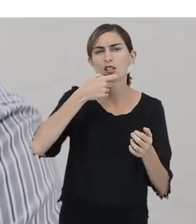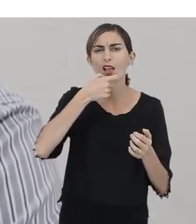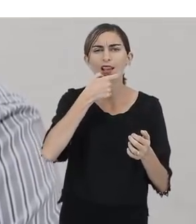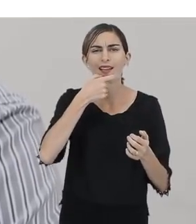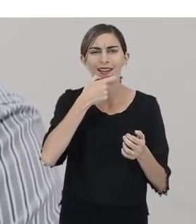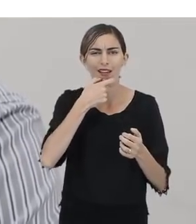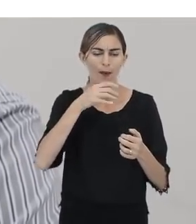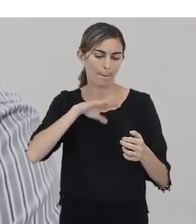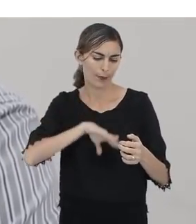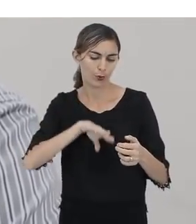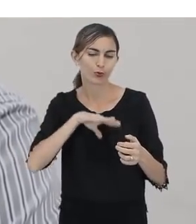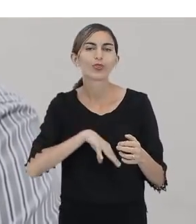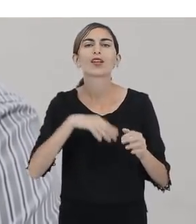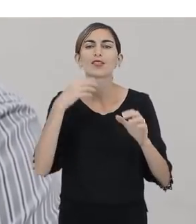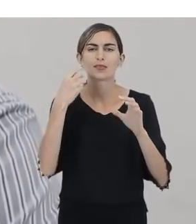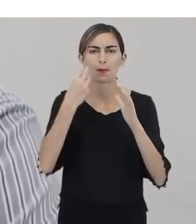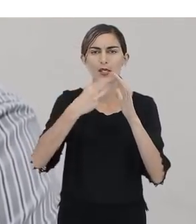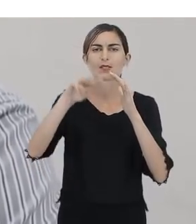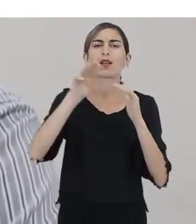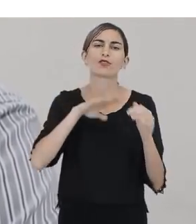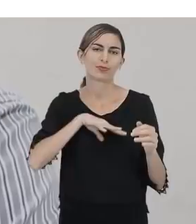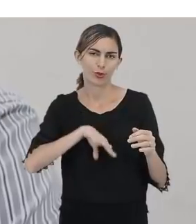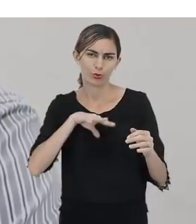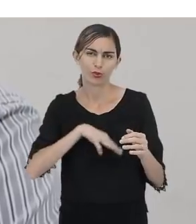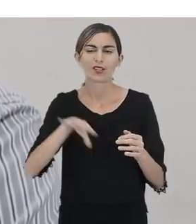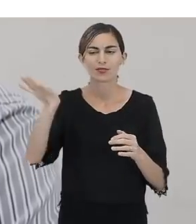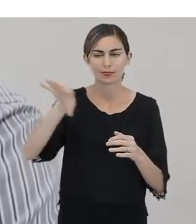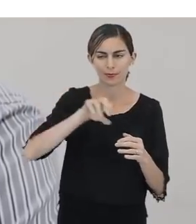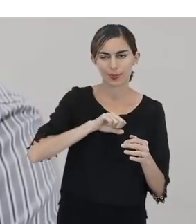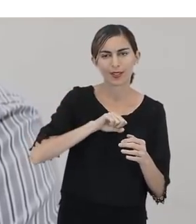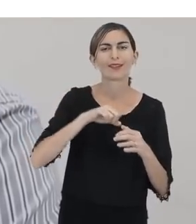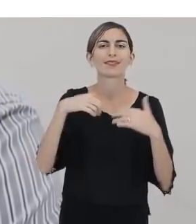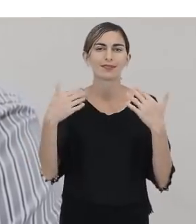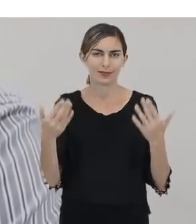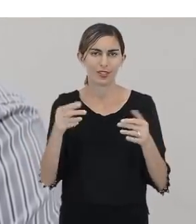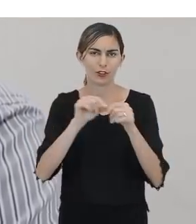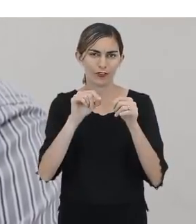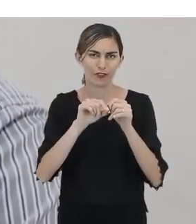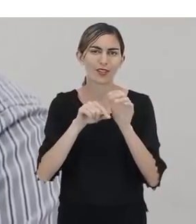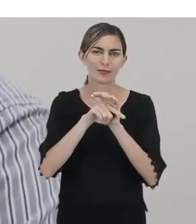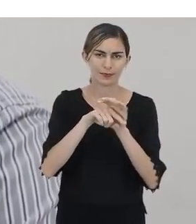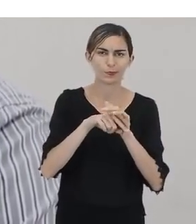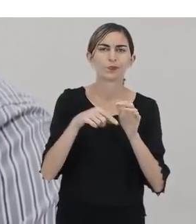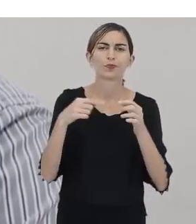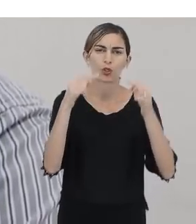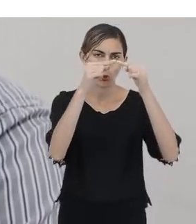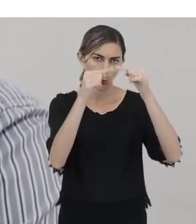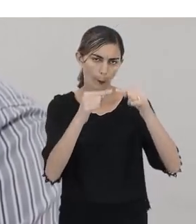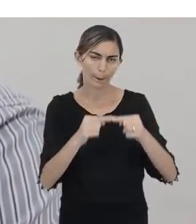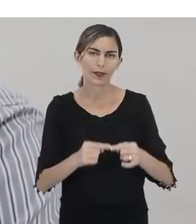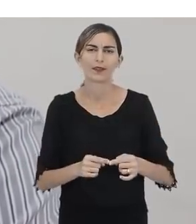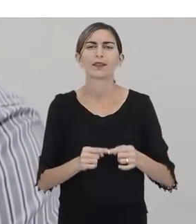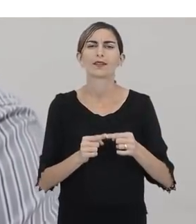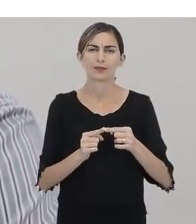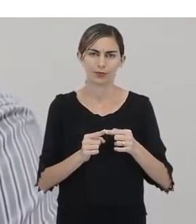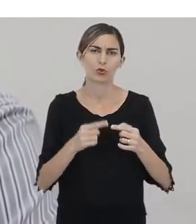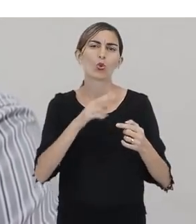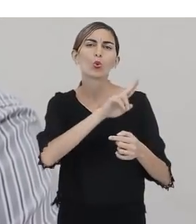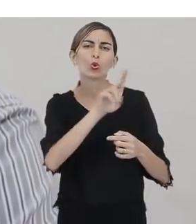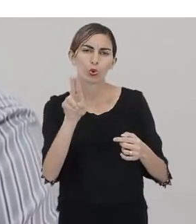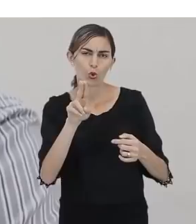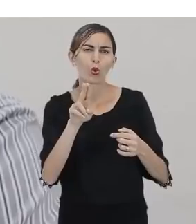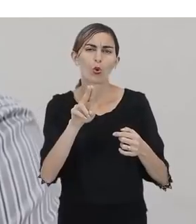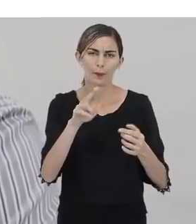as mensagens que estão na língua portuguesa. Então ele faz esse chaveamento aí de acordo com o